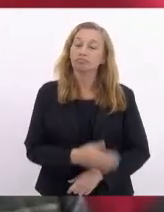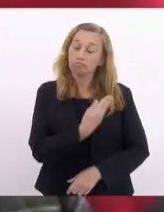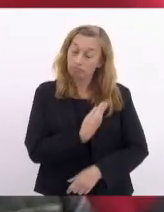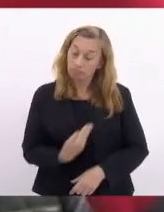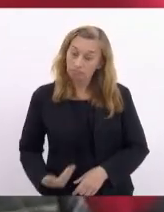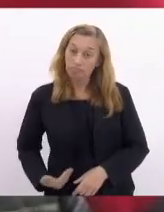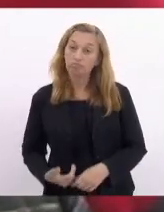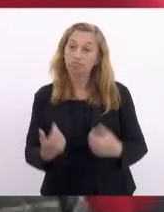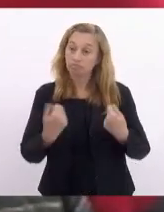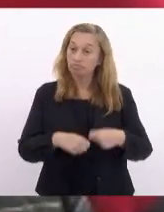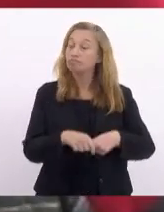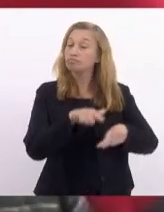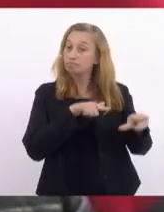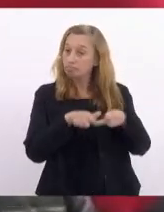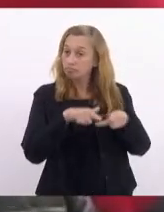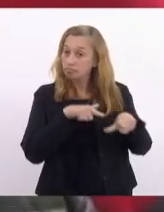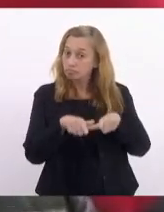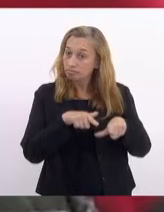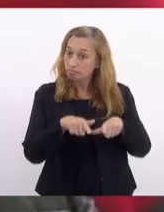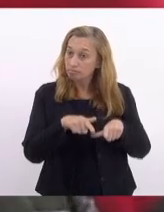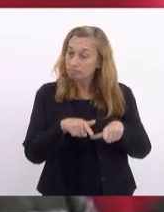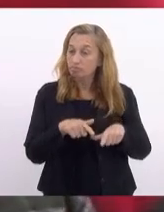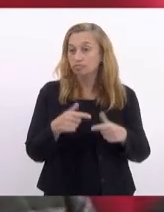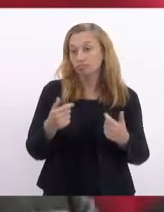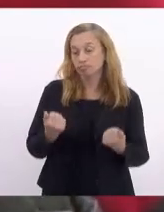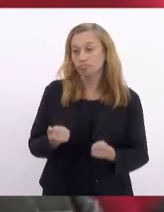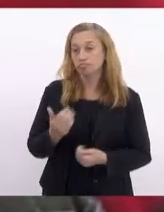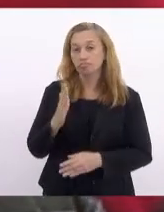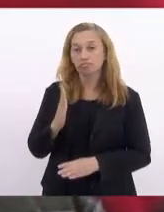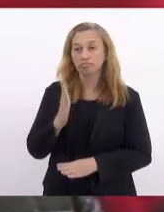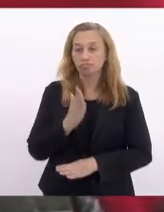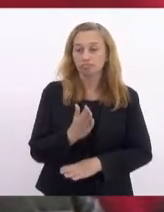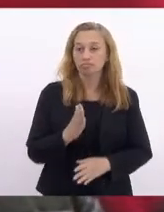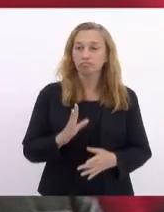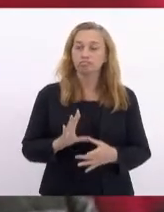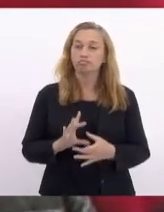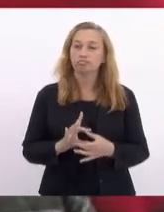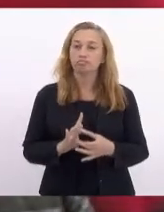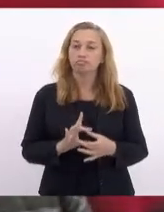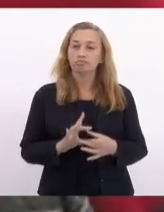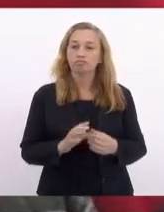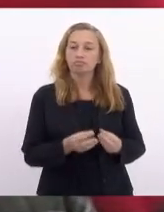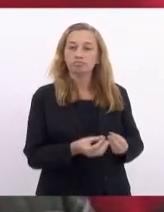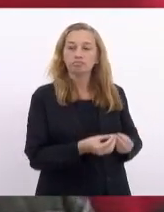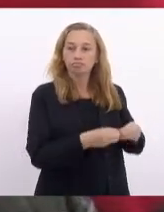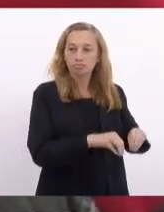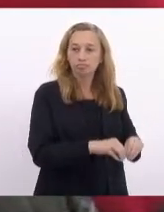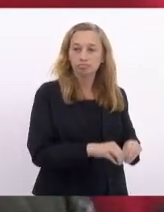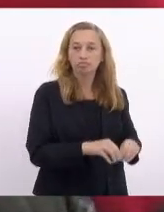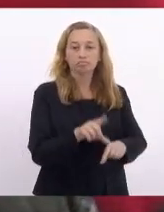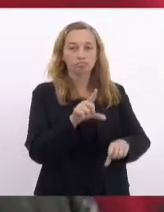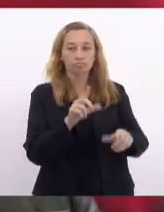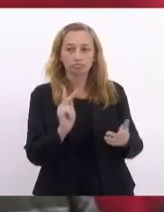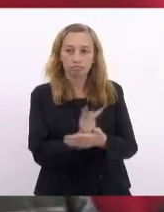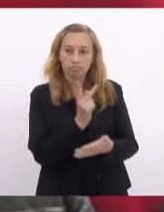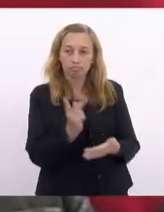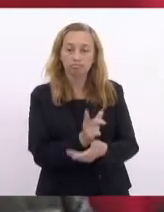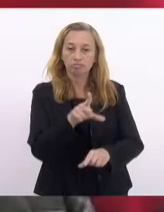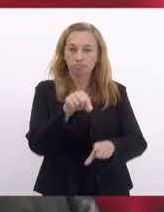governo deve trabalhar e aquele que será diretamente impactado pelas decisões equivocadas que